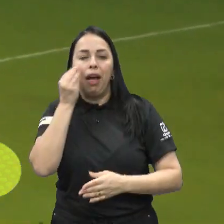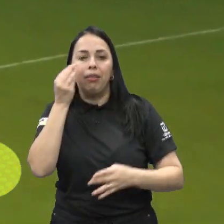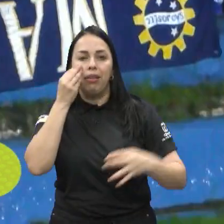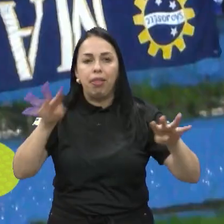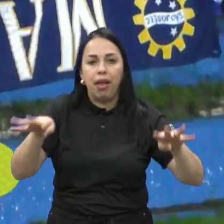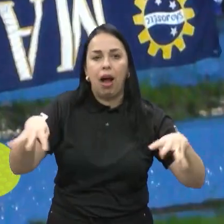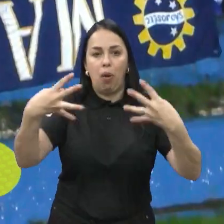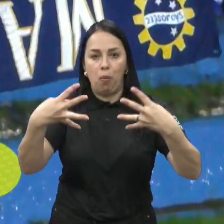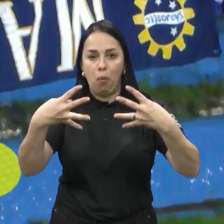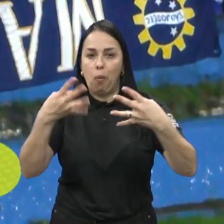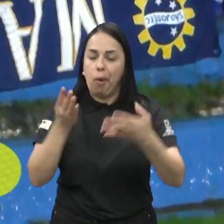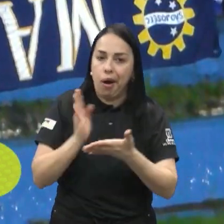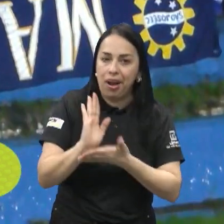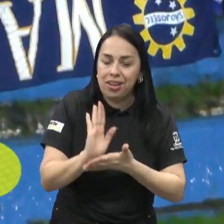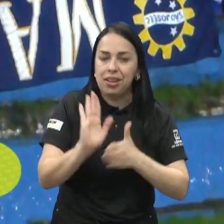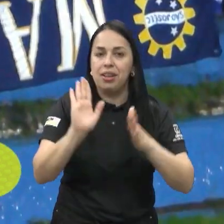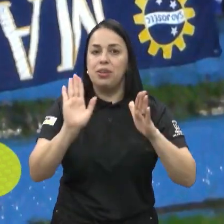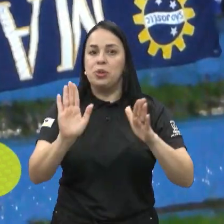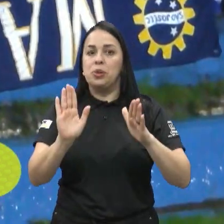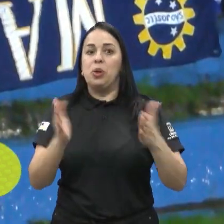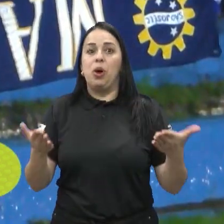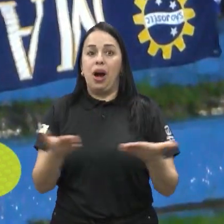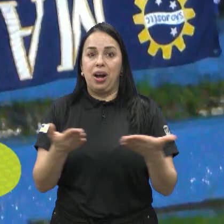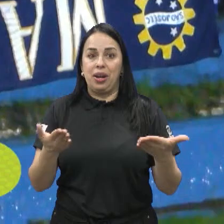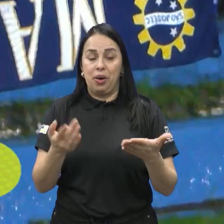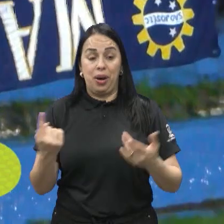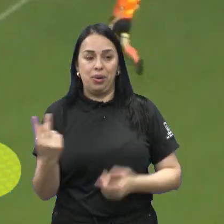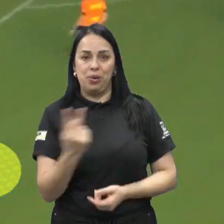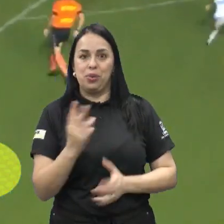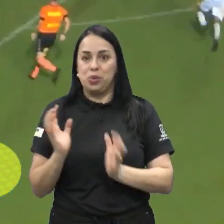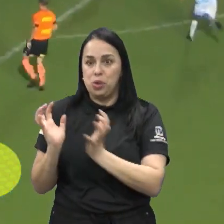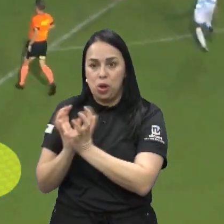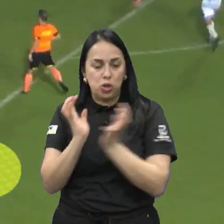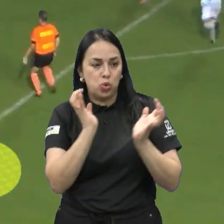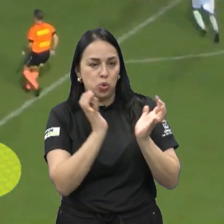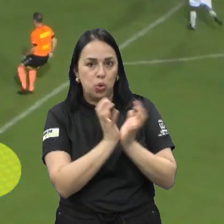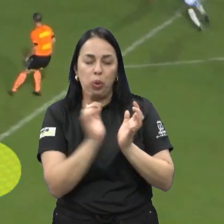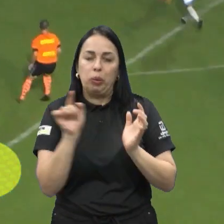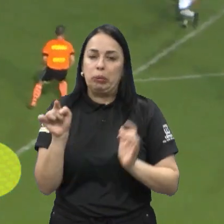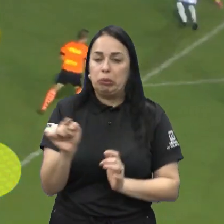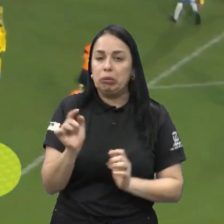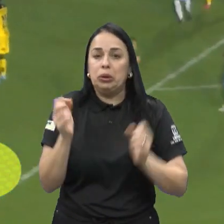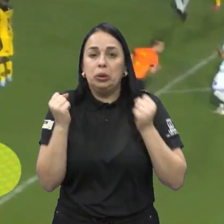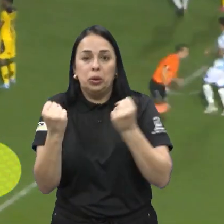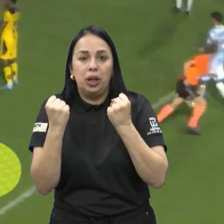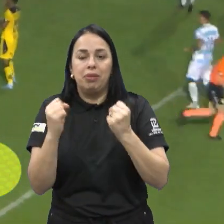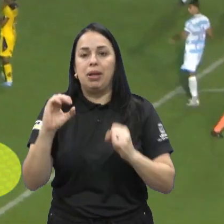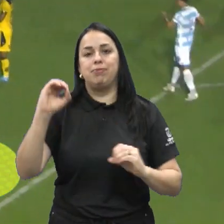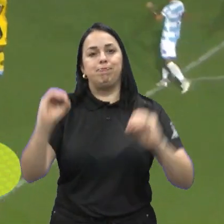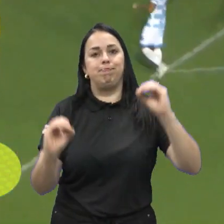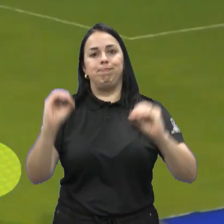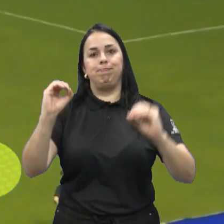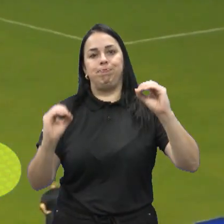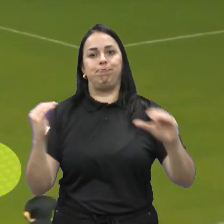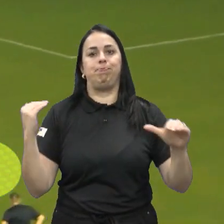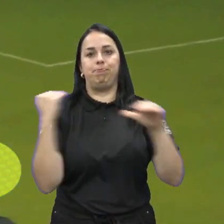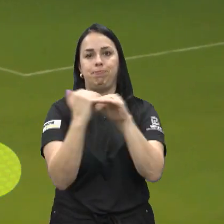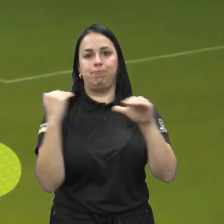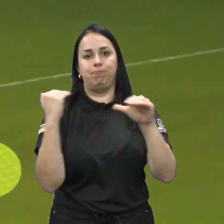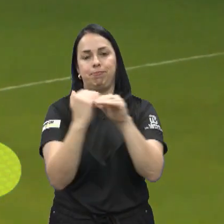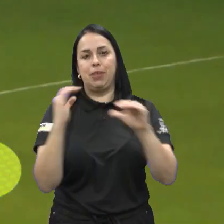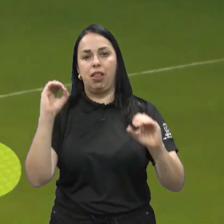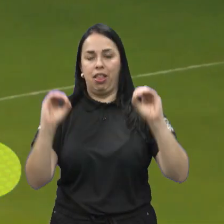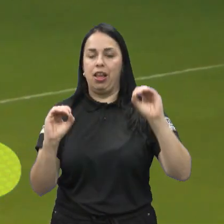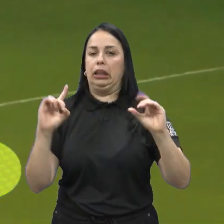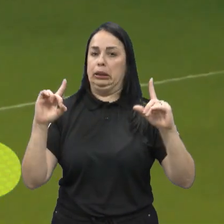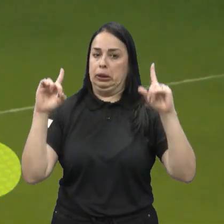de classificação. Muita expectativa para as duas torcidas, mas a partida ficou marcada mesmo por um 0-0 sonolento, que